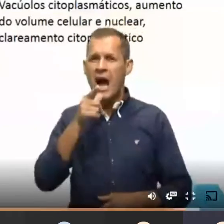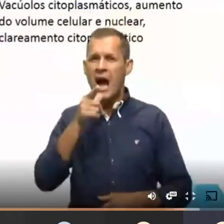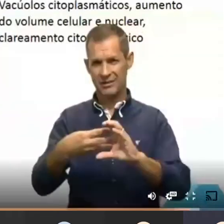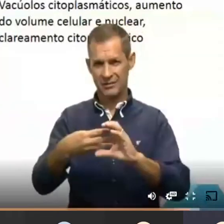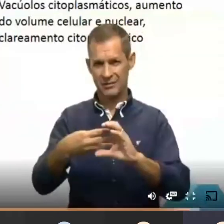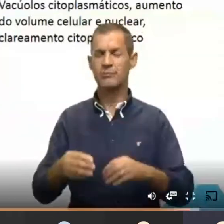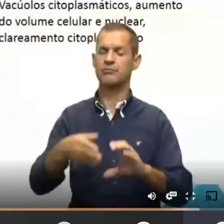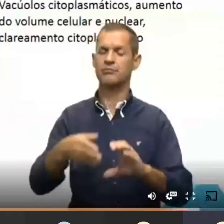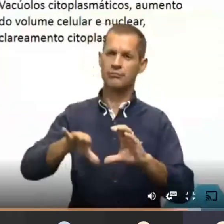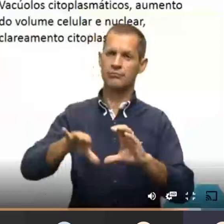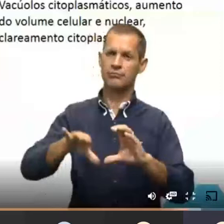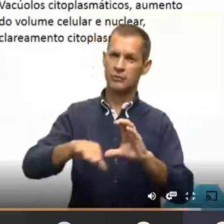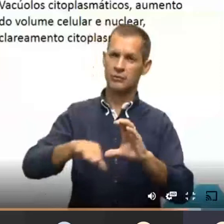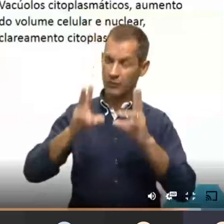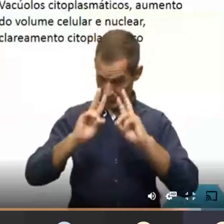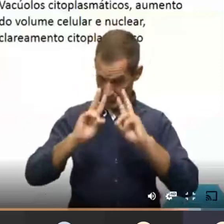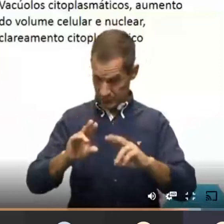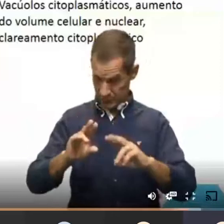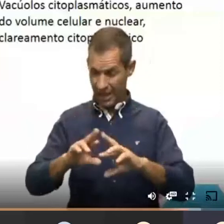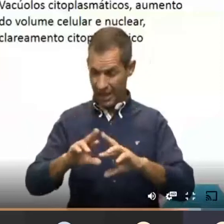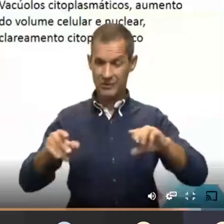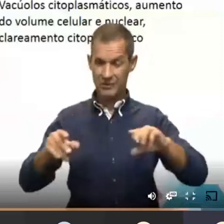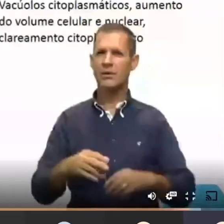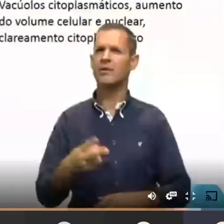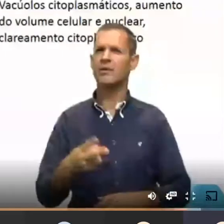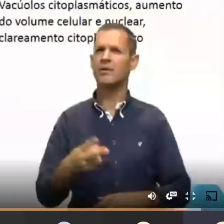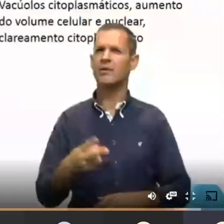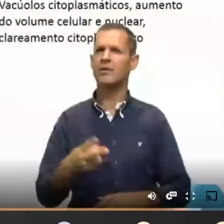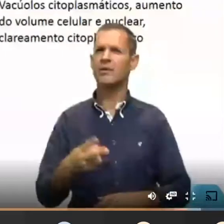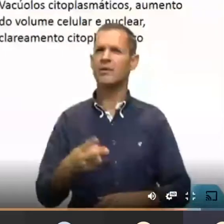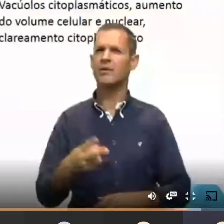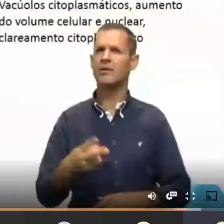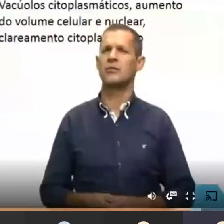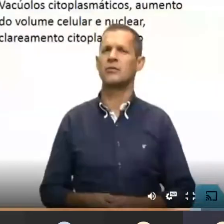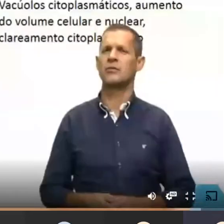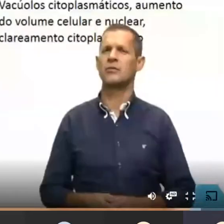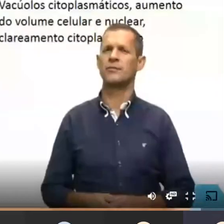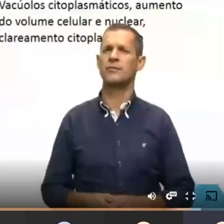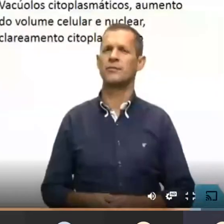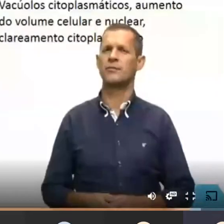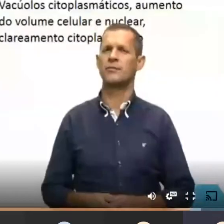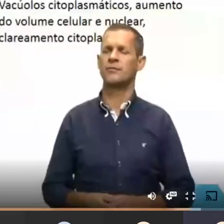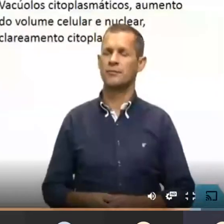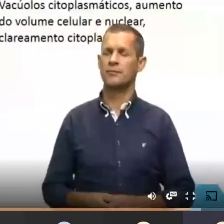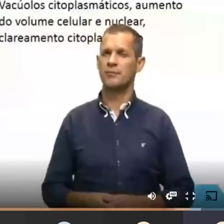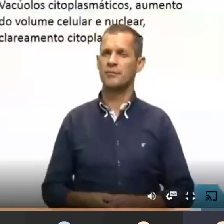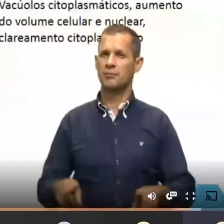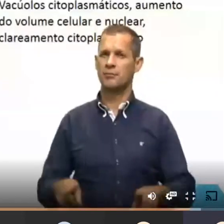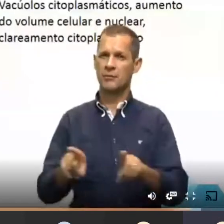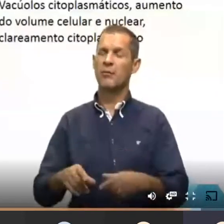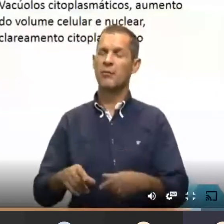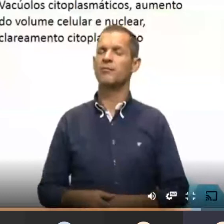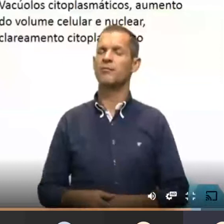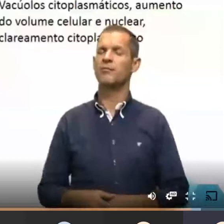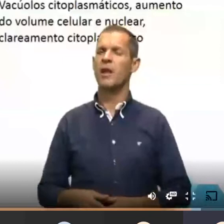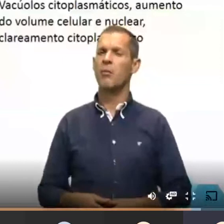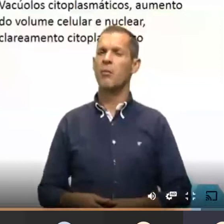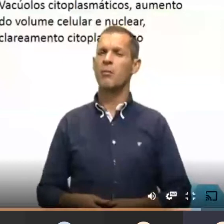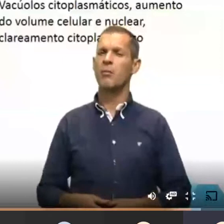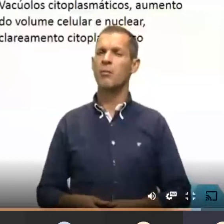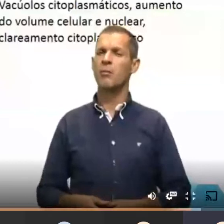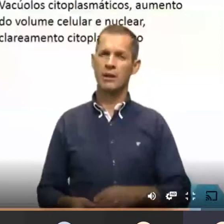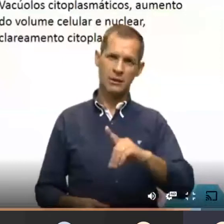do citoplasma. Observem a diferença da tumefação turva para a degeneração